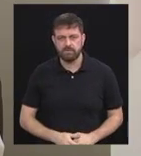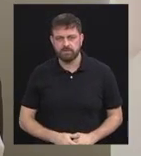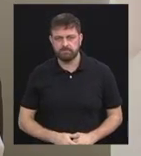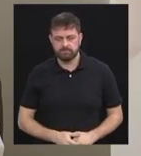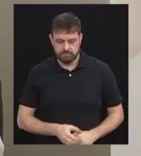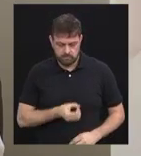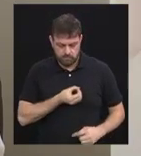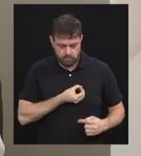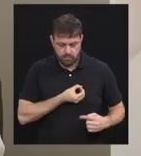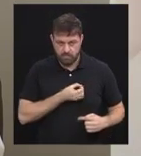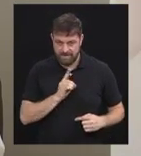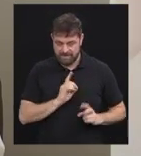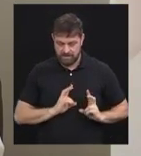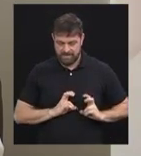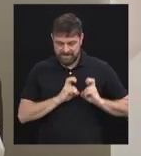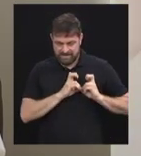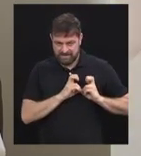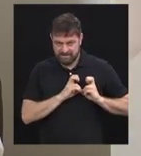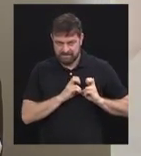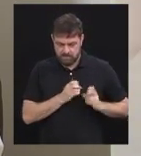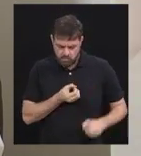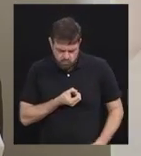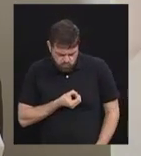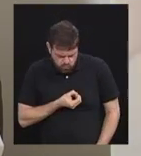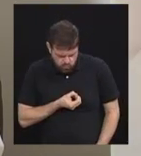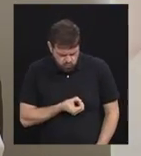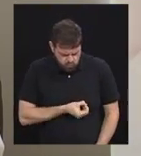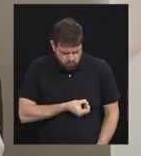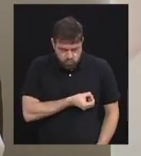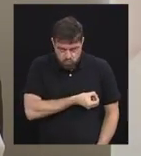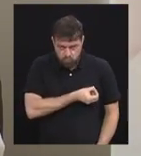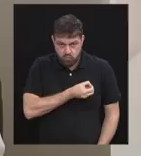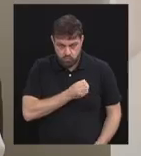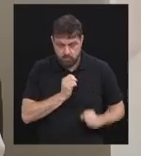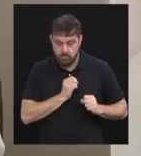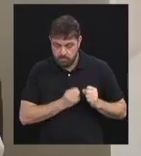Os tumores benignos da mama, que são os fibroadenomas, eles